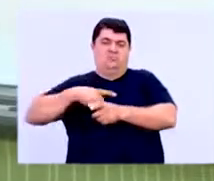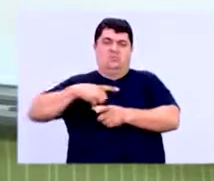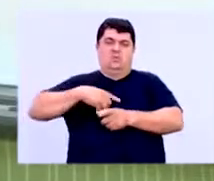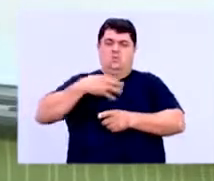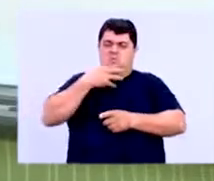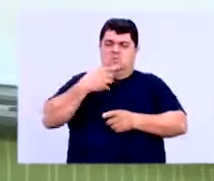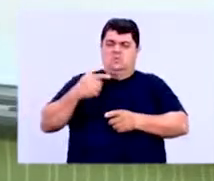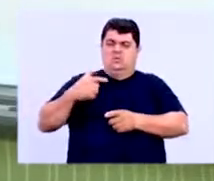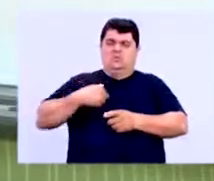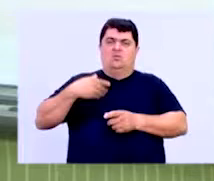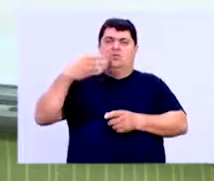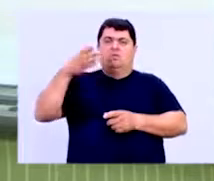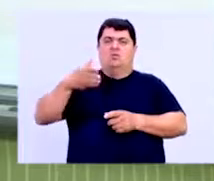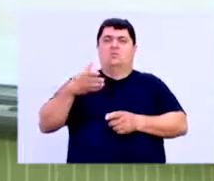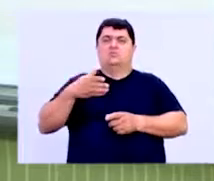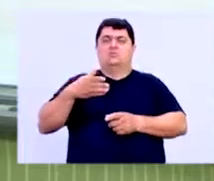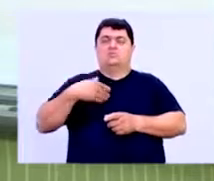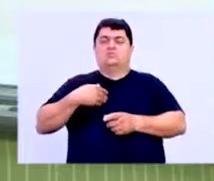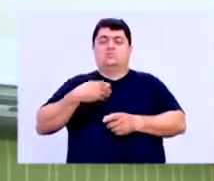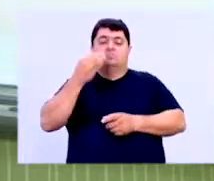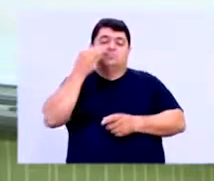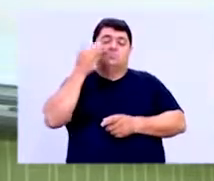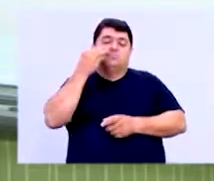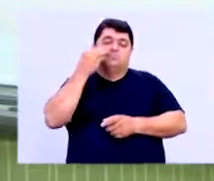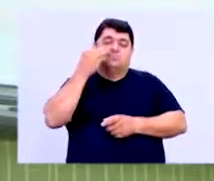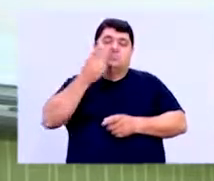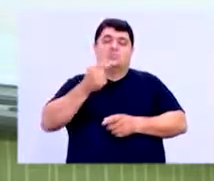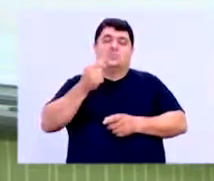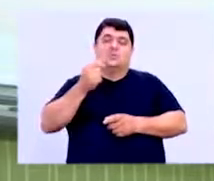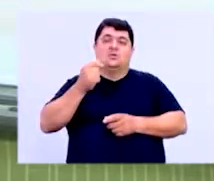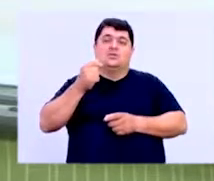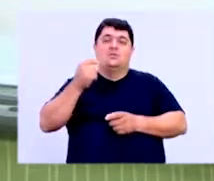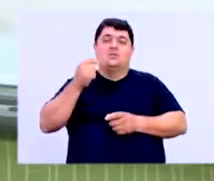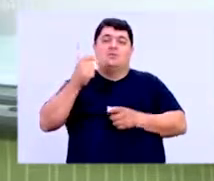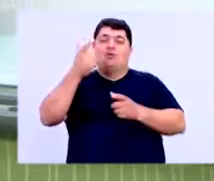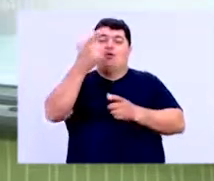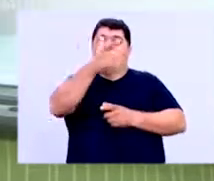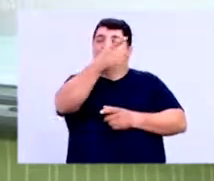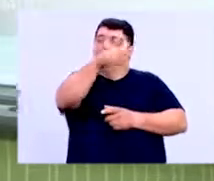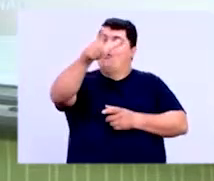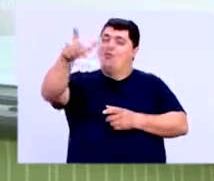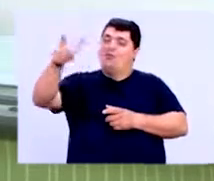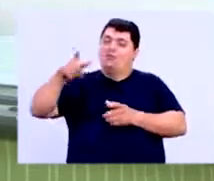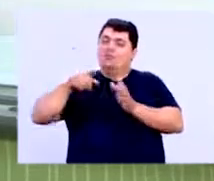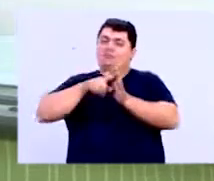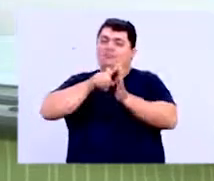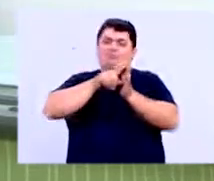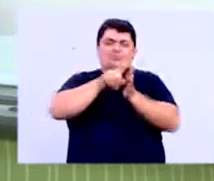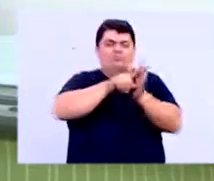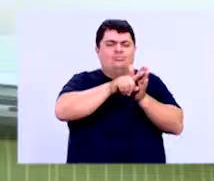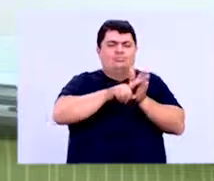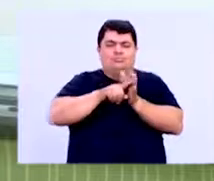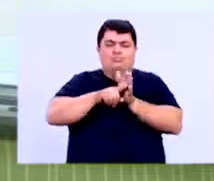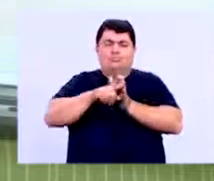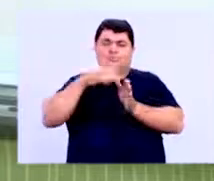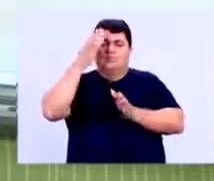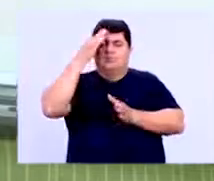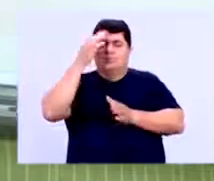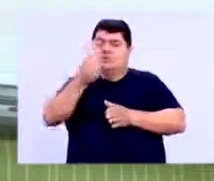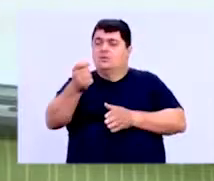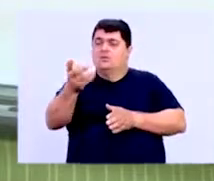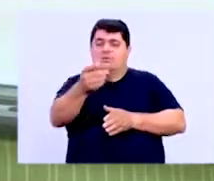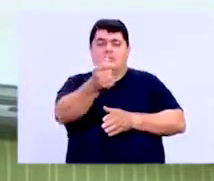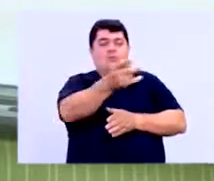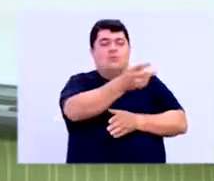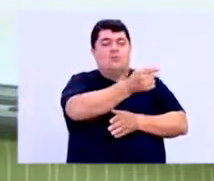sobre o custo, o que eu faço na padaria? Vou verificar as padarias na redondeza, naqueles bairros, e buscar um preço que está